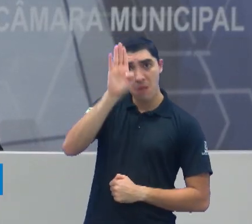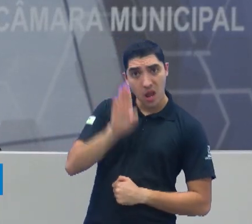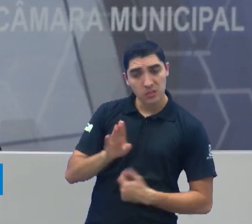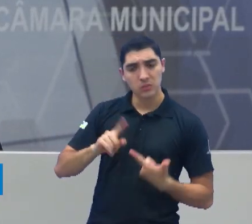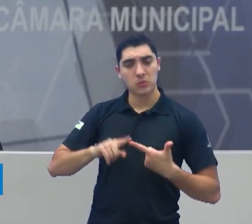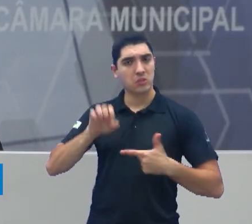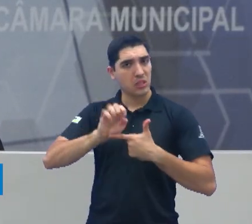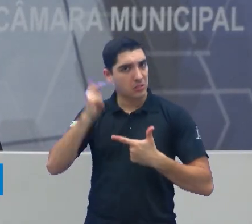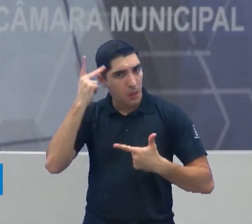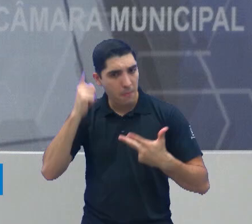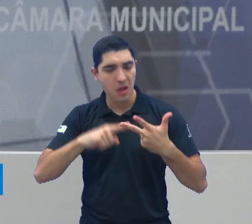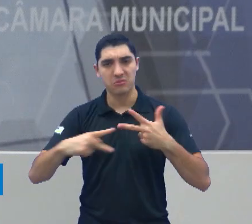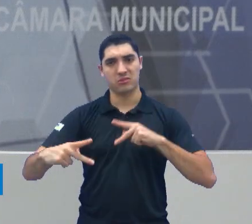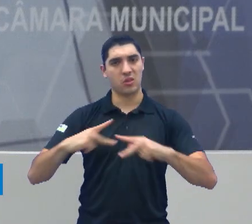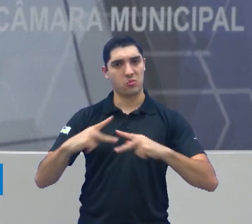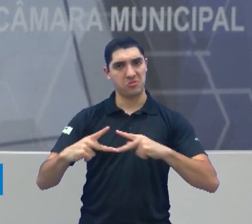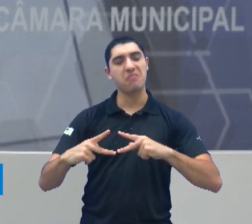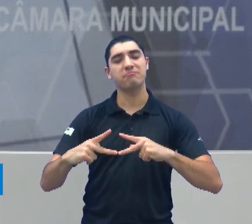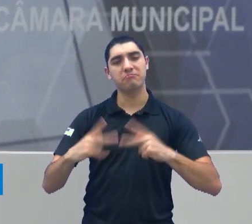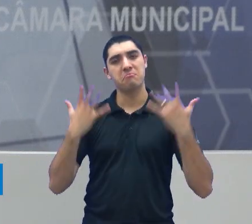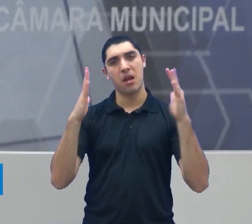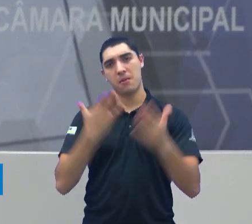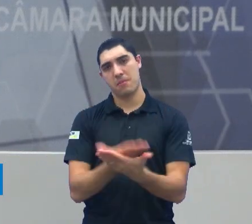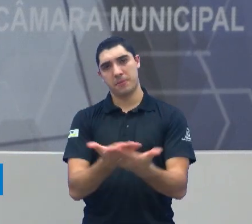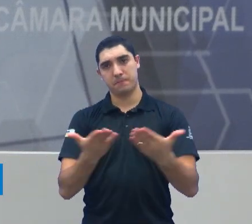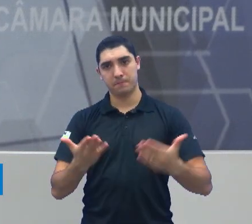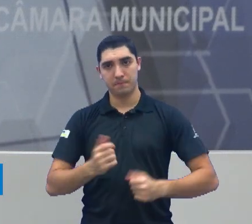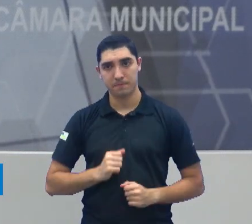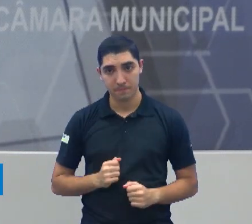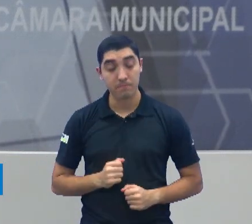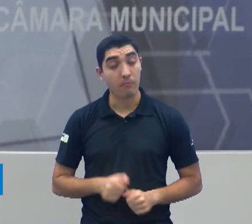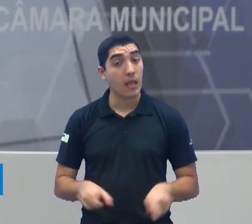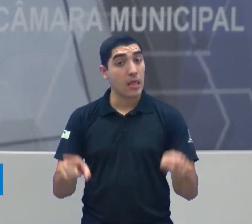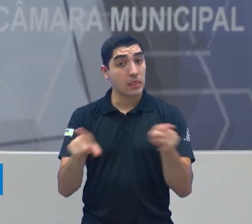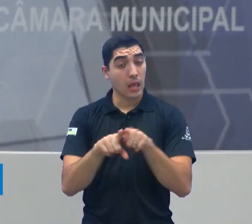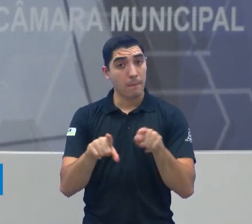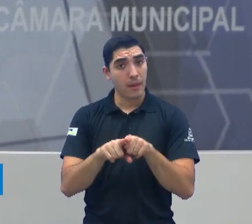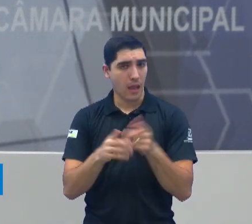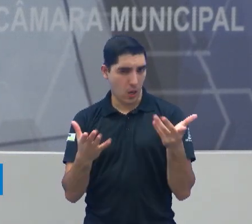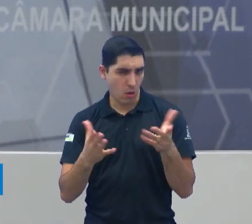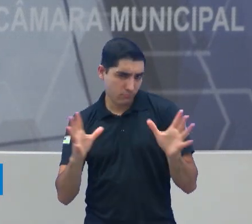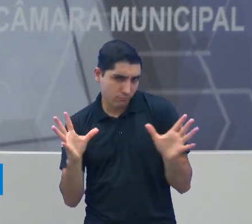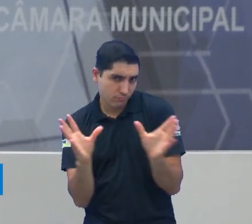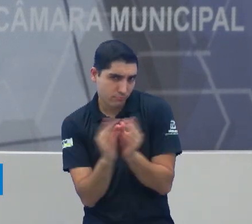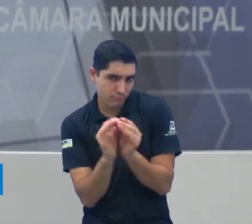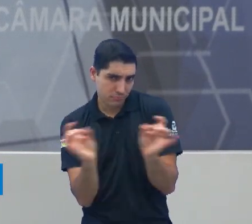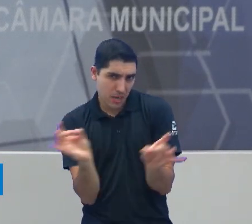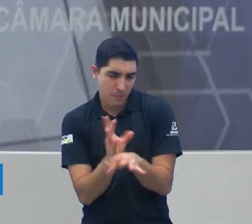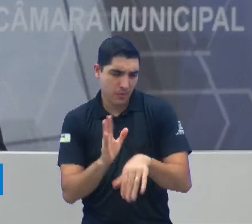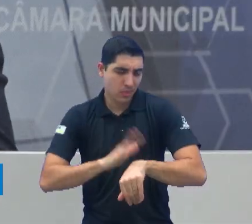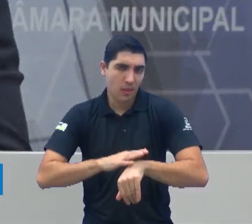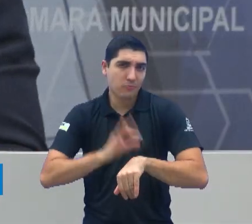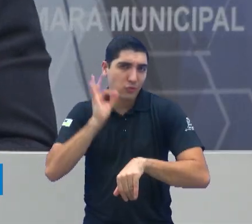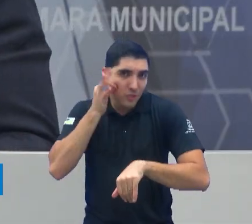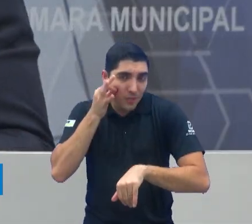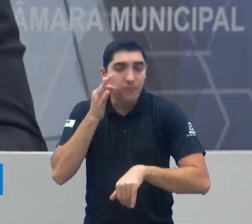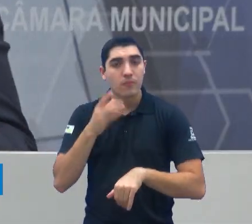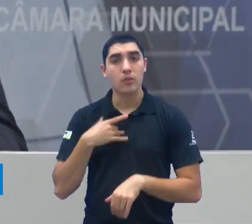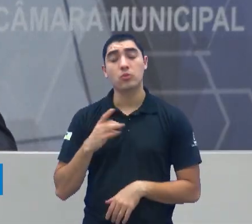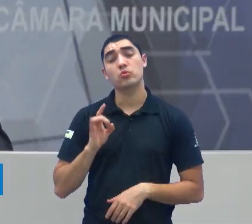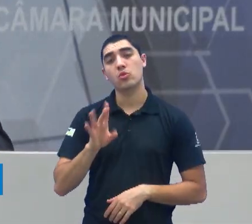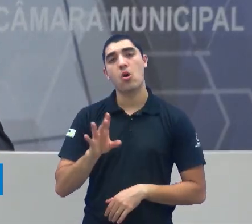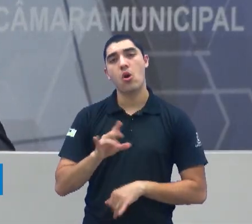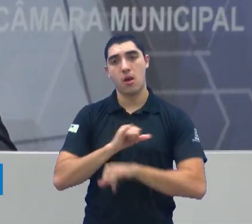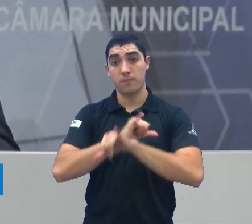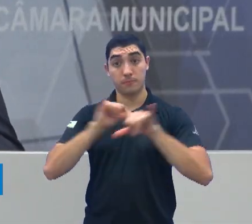nosso município. Parabéns a cada um de vocês. E também, para finalizar, presidente, já que meu tempo é curto, eu queria manifestar aqui